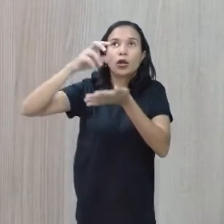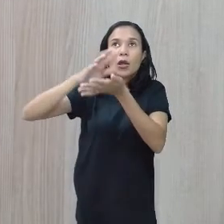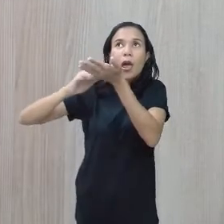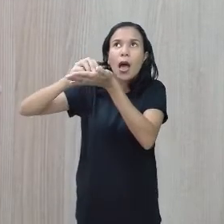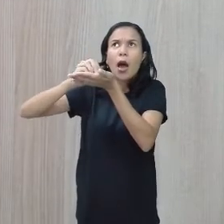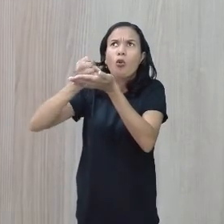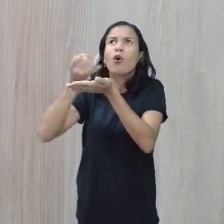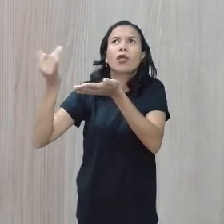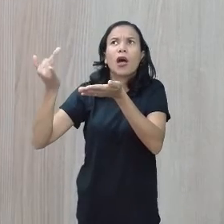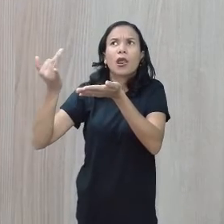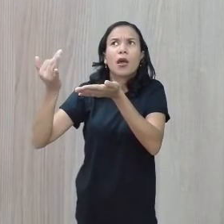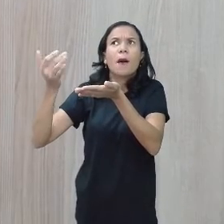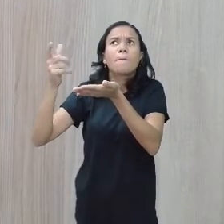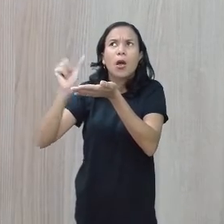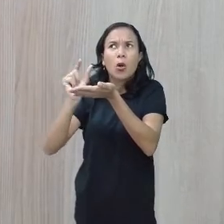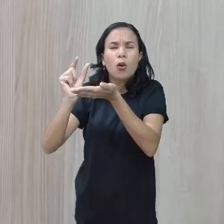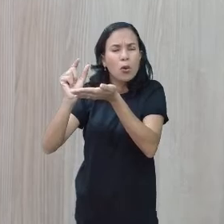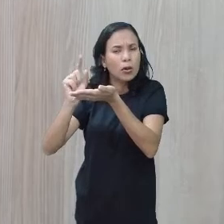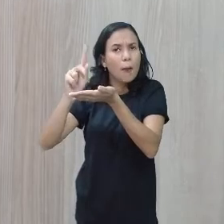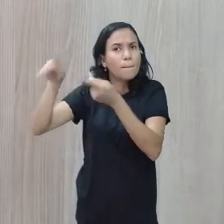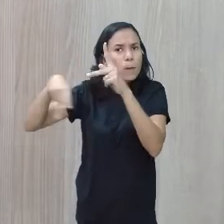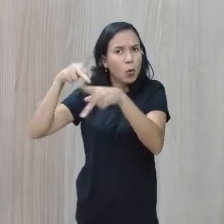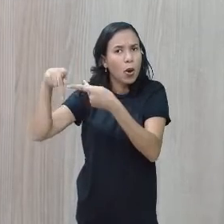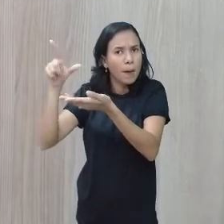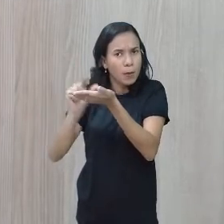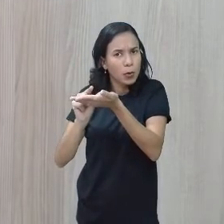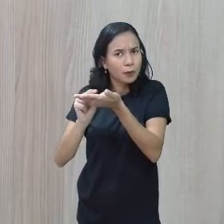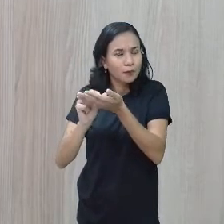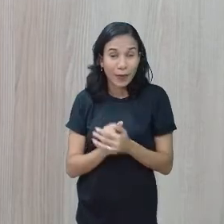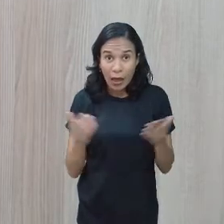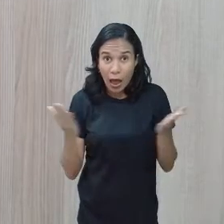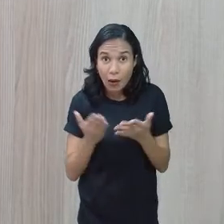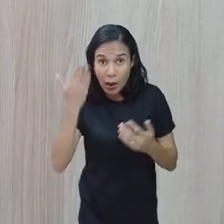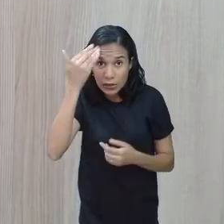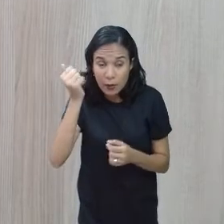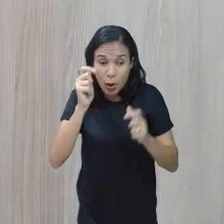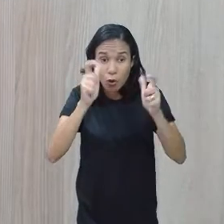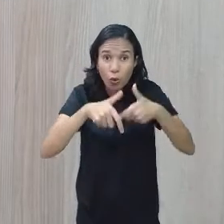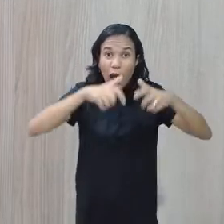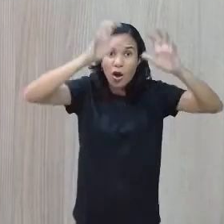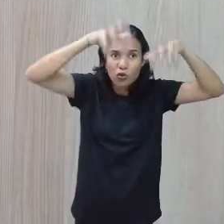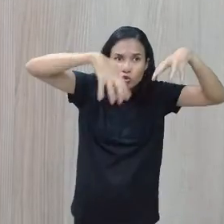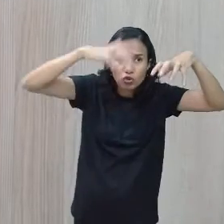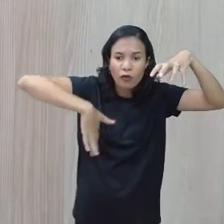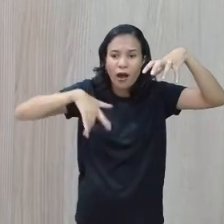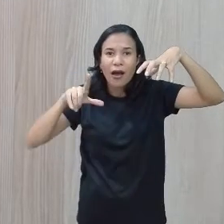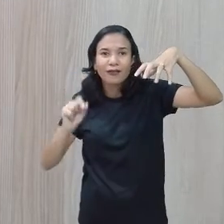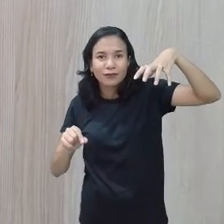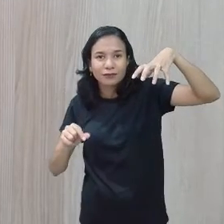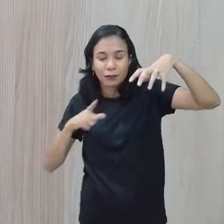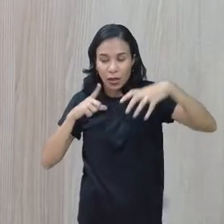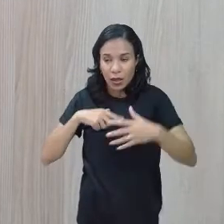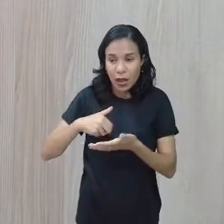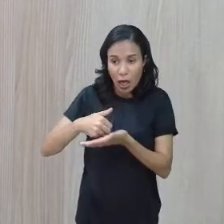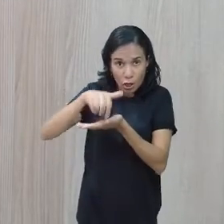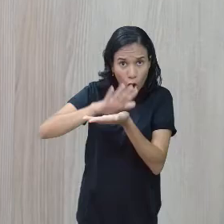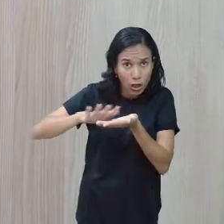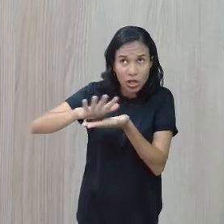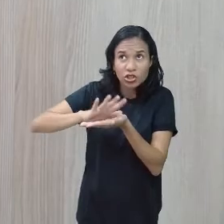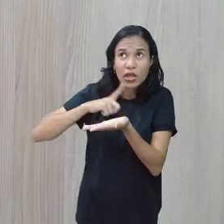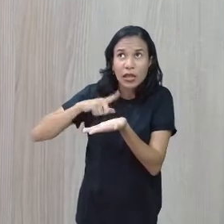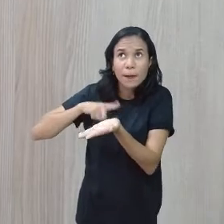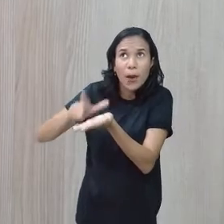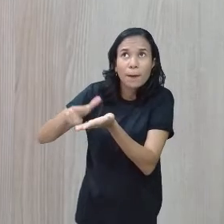disse, não, população menor. Vamos ver agora o seco e onde é que tem muita chuva, onde é seco. Região nordeste, tem bolinha de papel aqui?